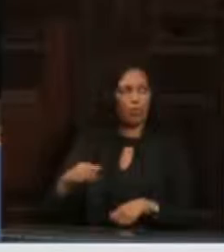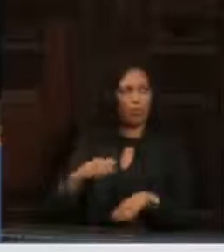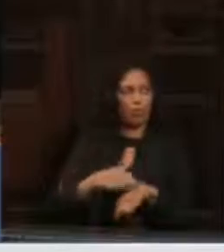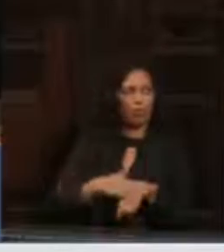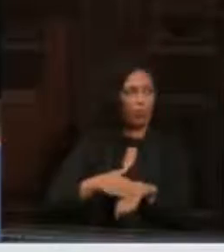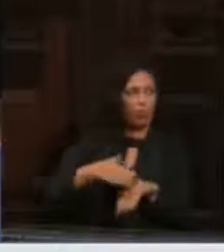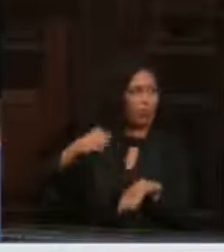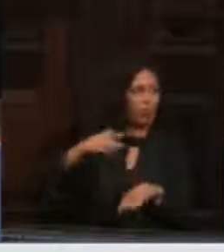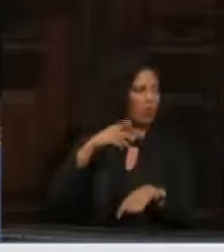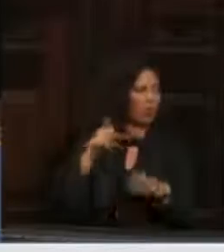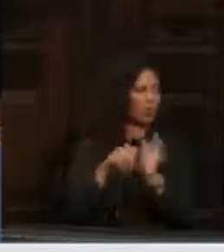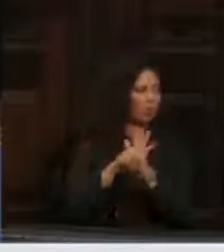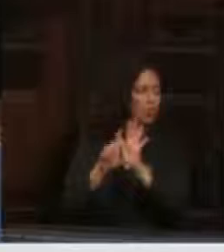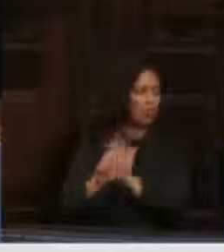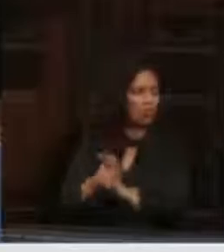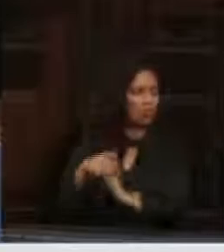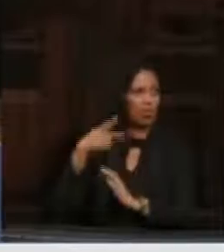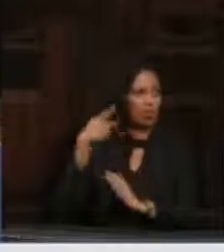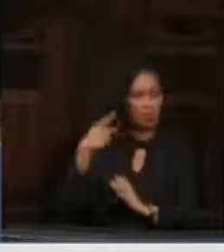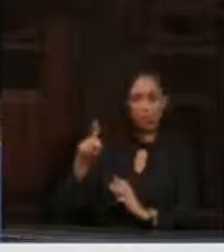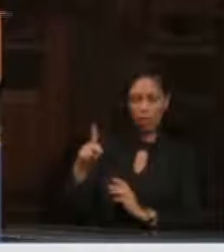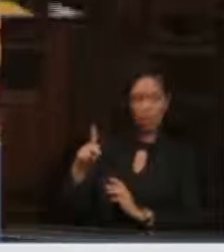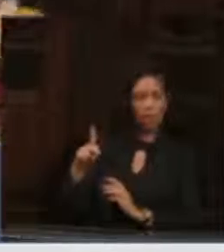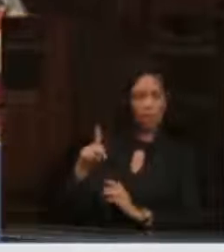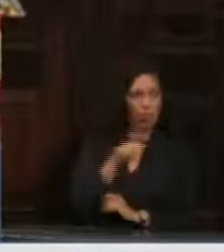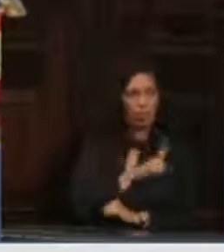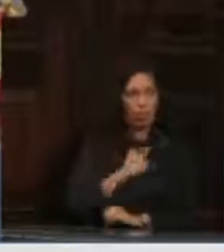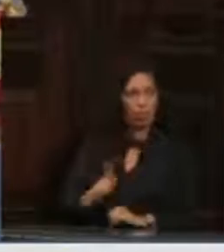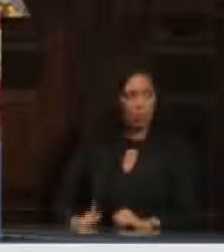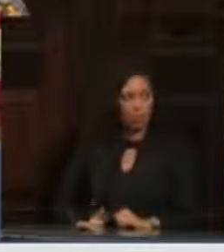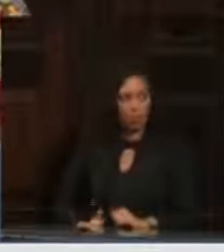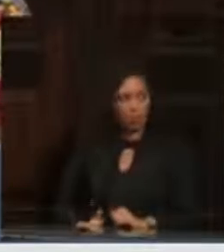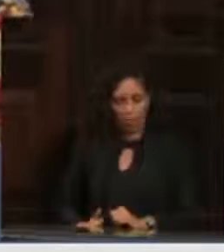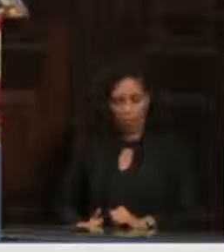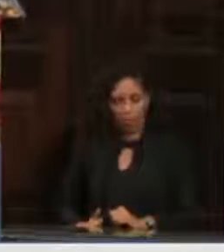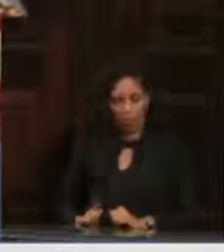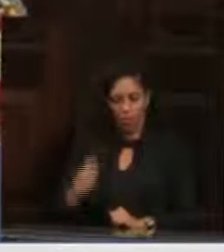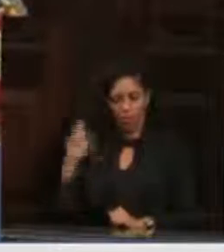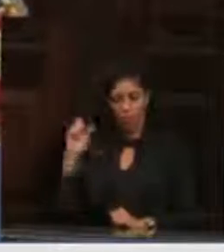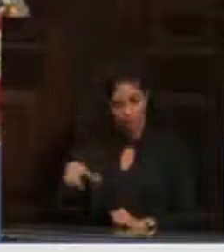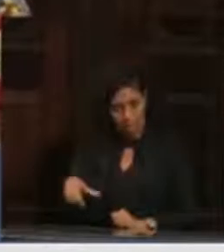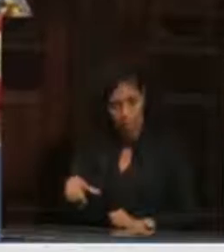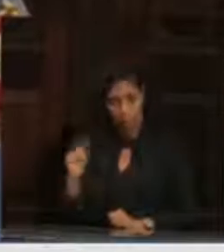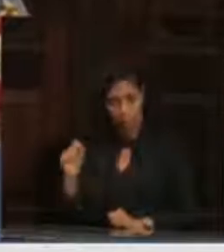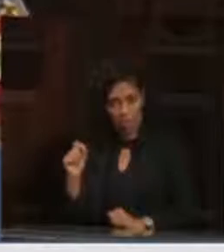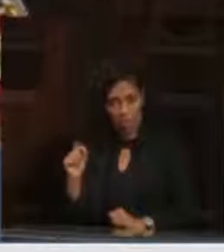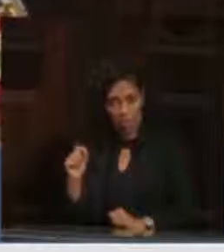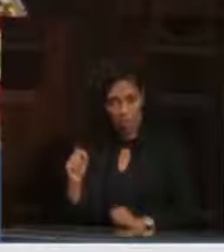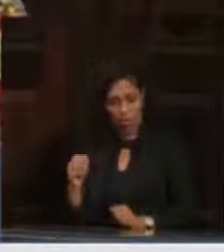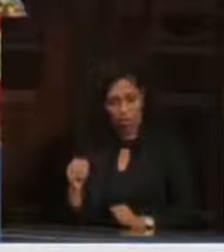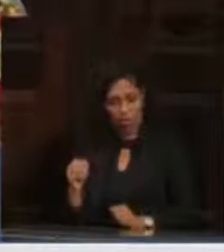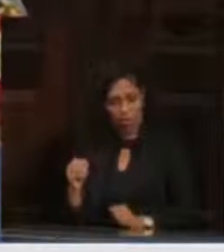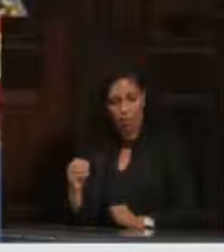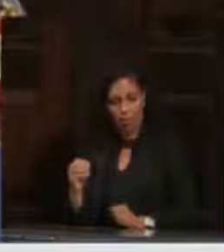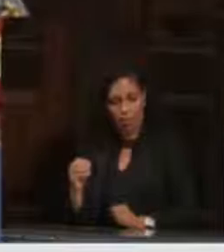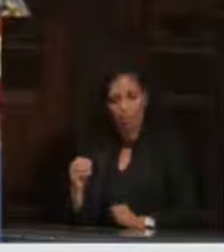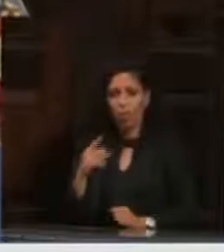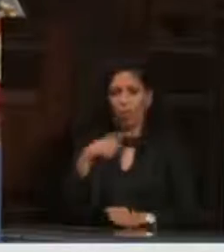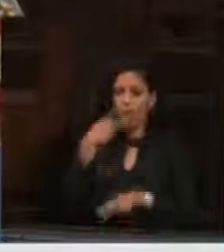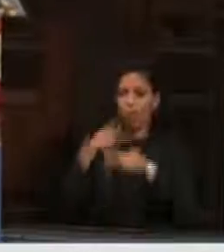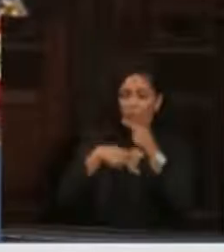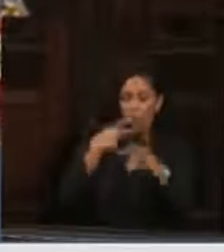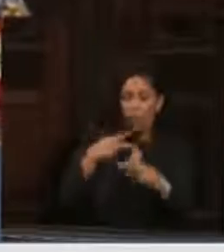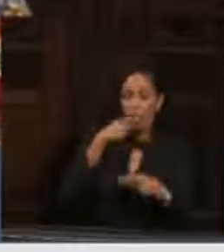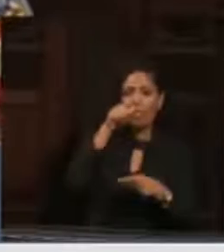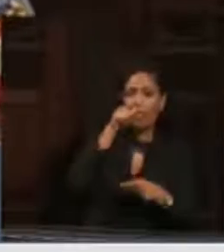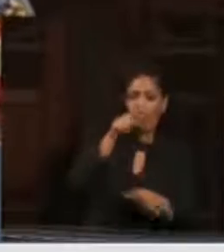pública que o governador apresentou foi colocar na mão dos policiais a legalização do